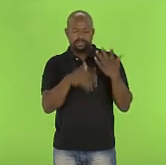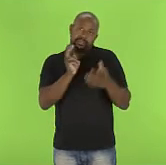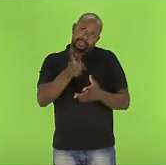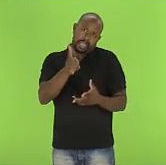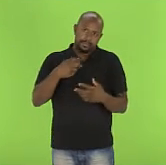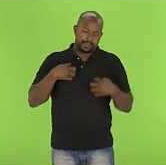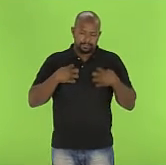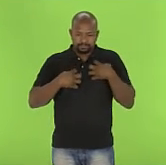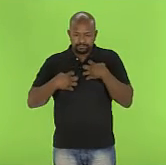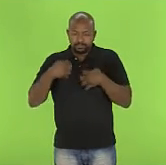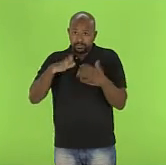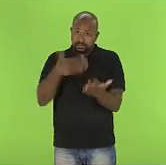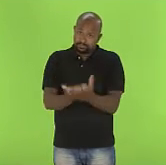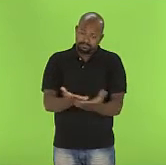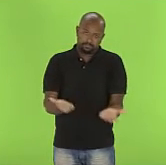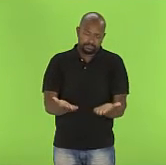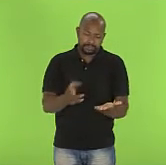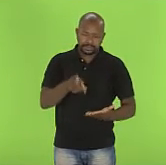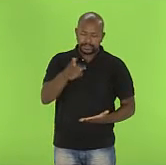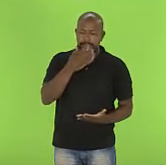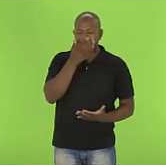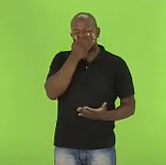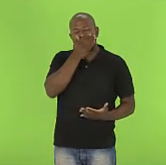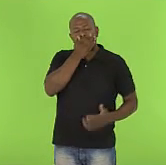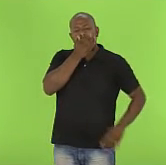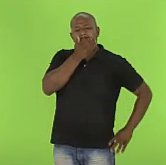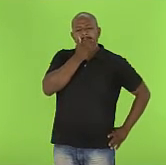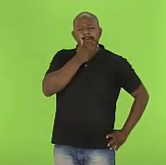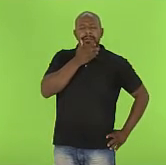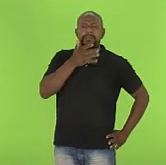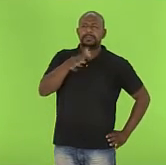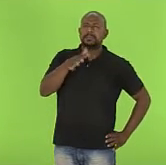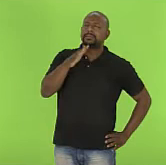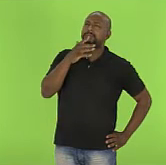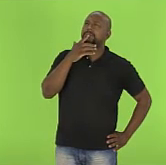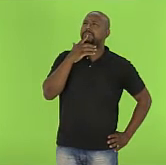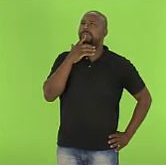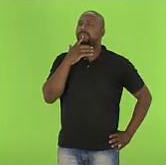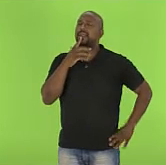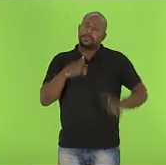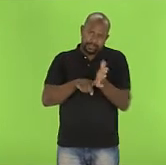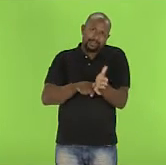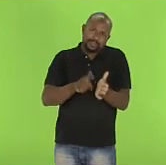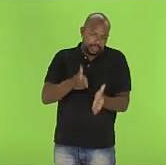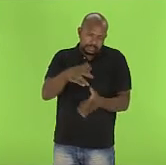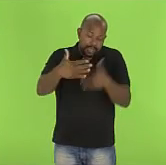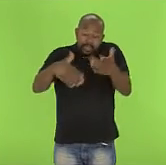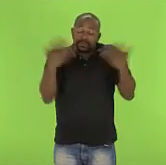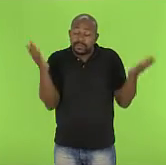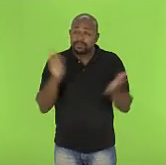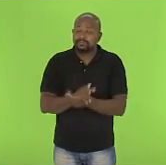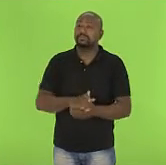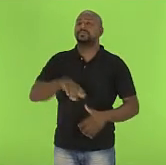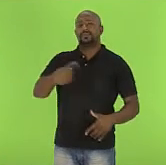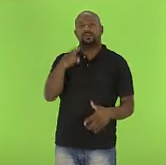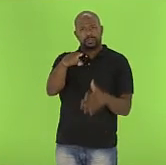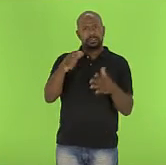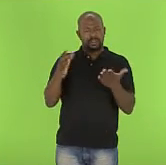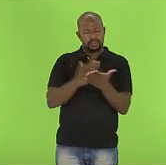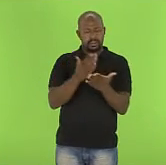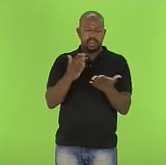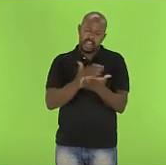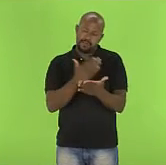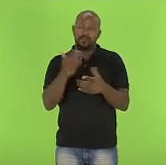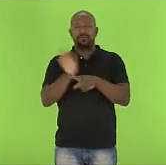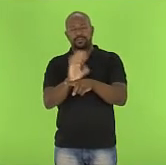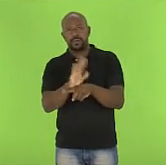sempre passeia, continua. Acho que é uma pesquisa que segue. Enfim, o fato é que depois desse